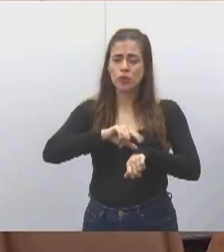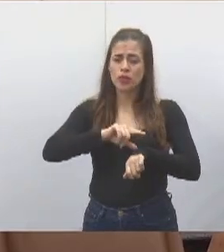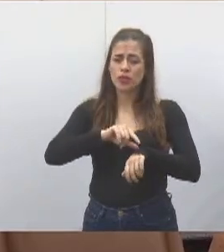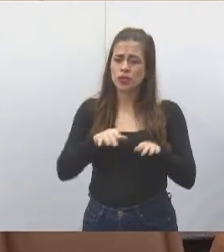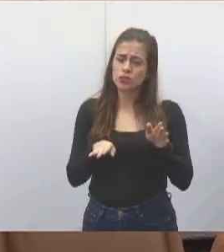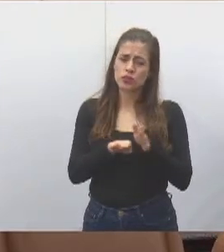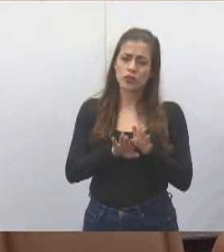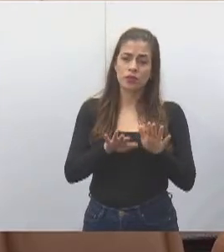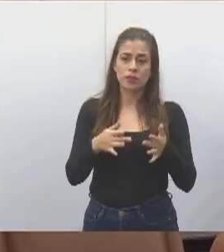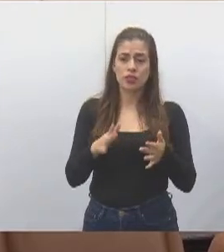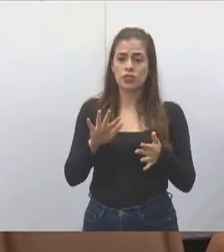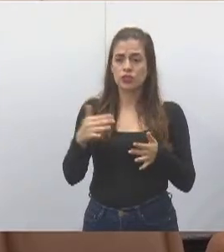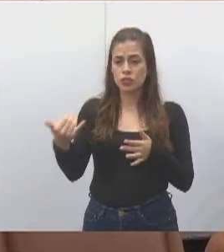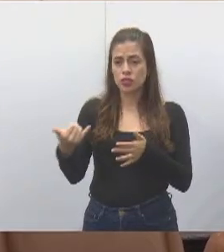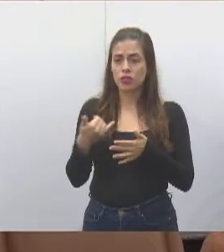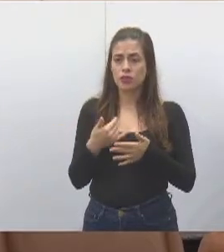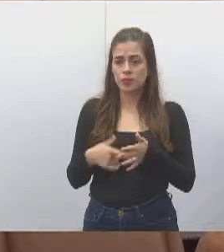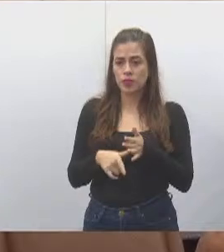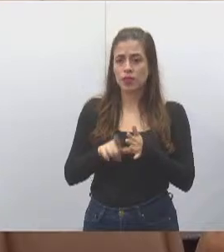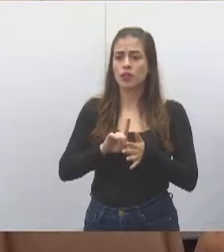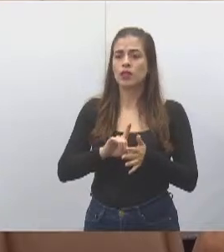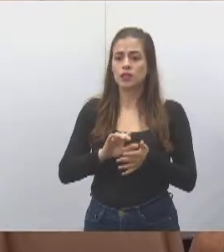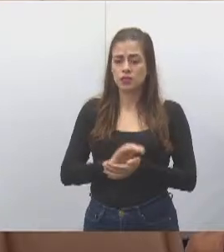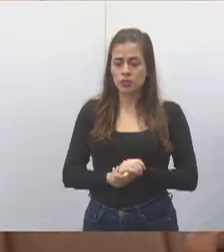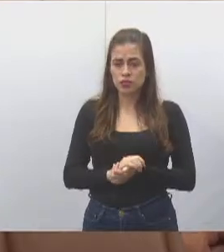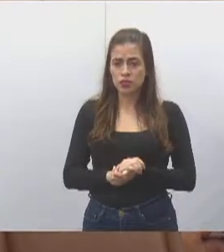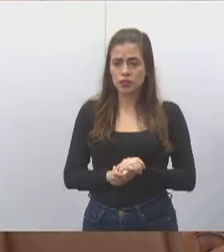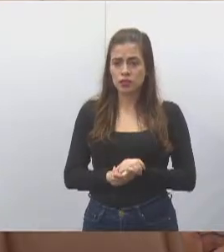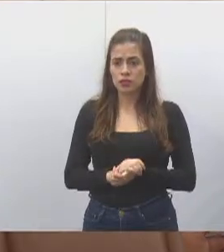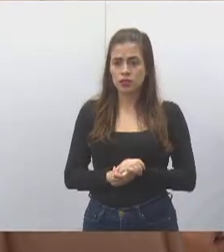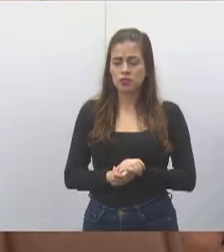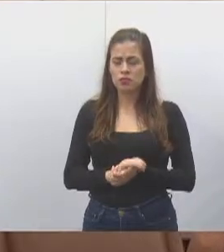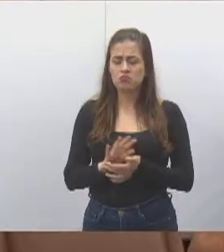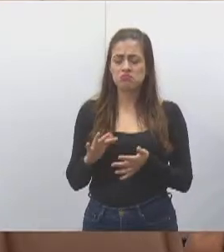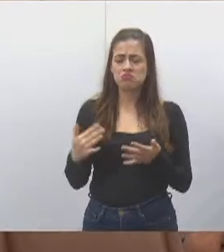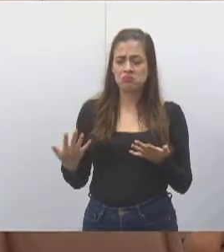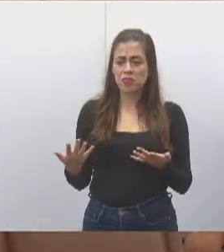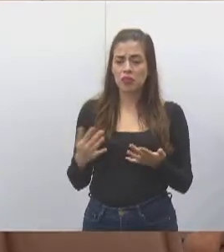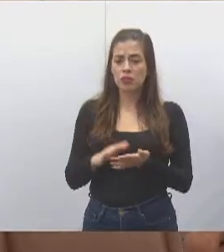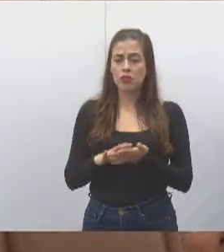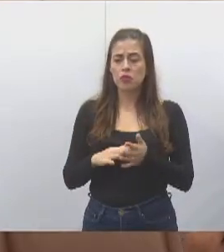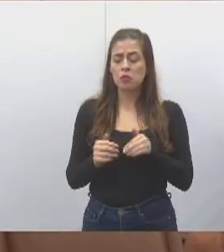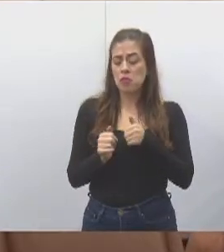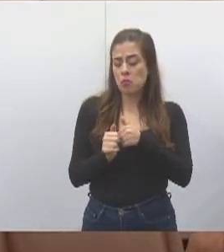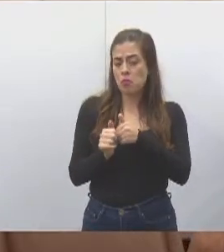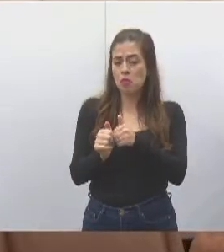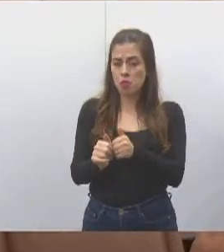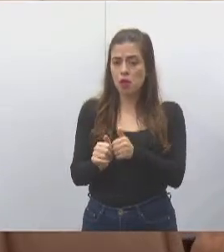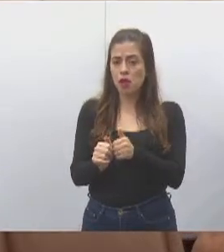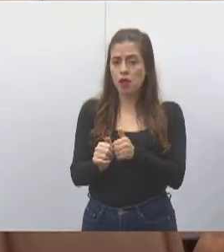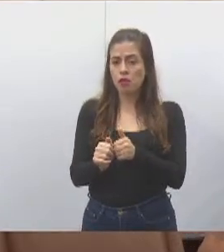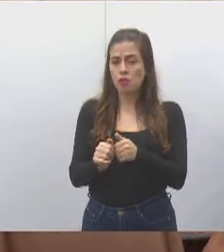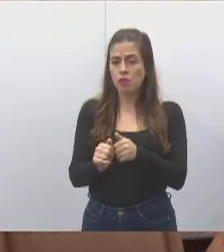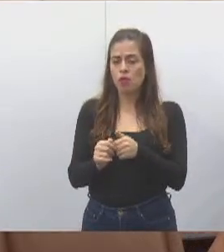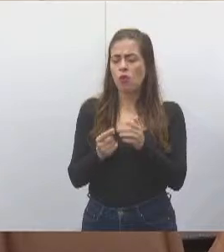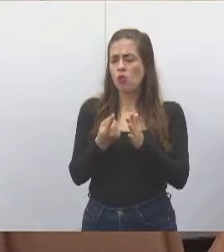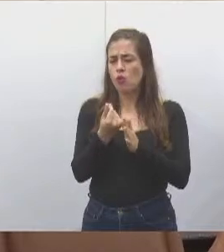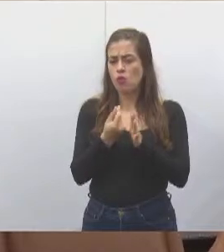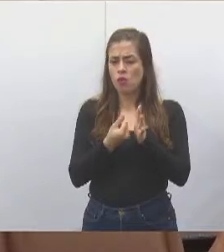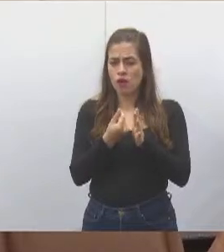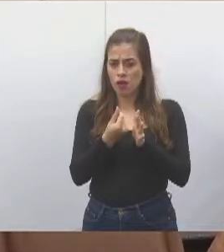mas a gente já tinha recebido com antecedência. E a gente vem acompanhando a execução